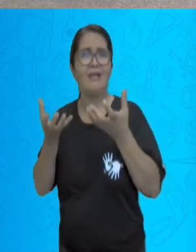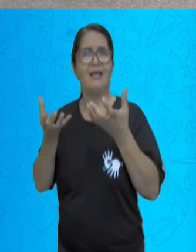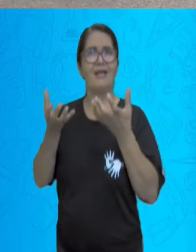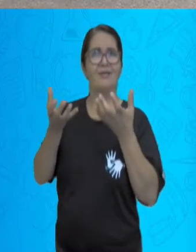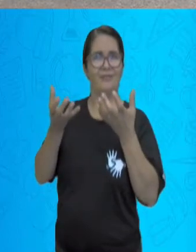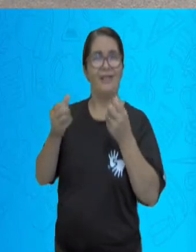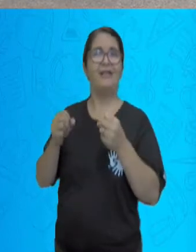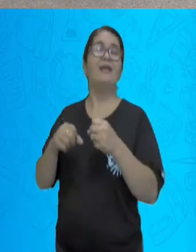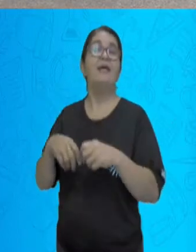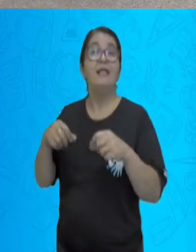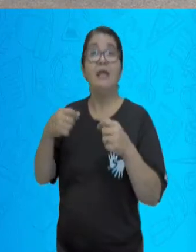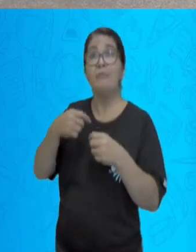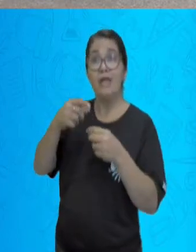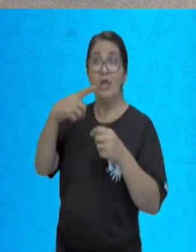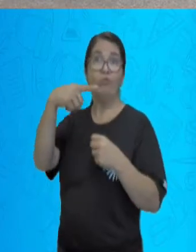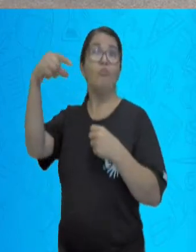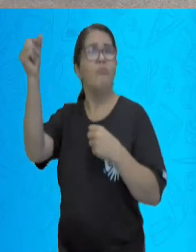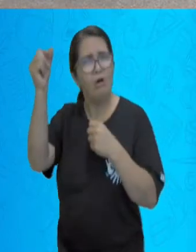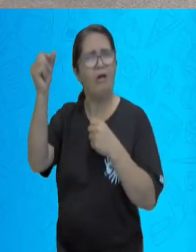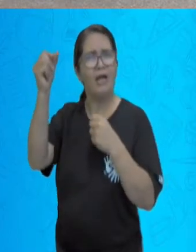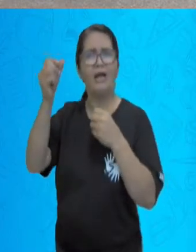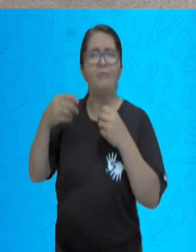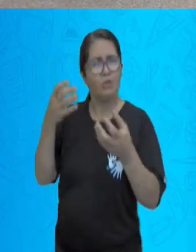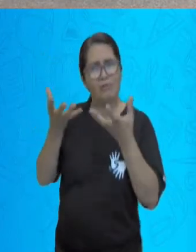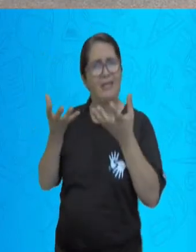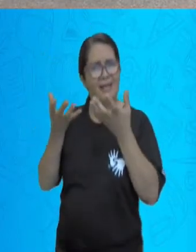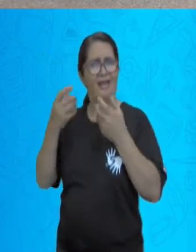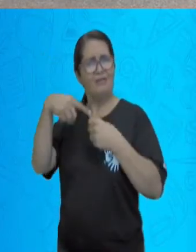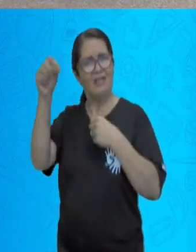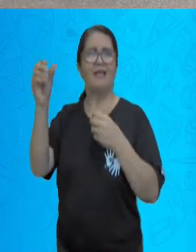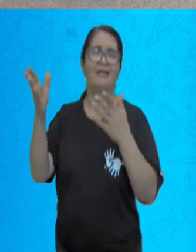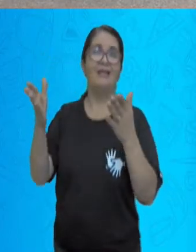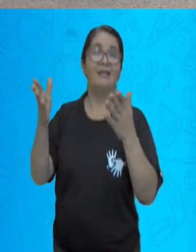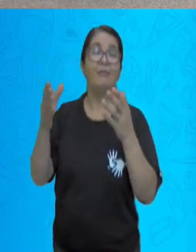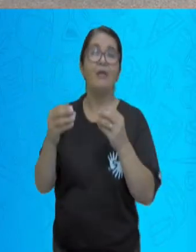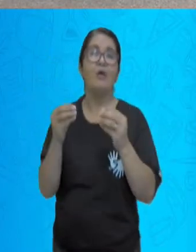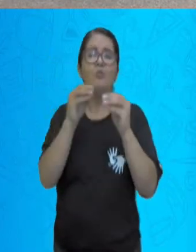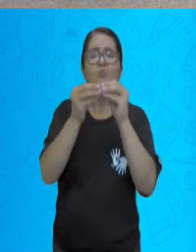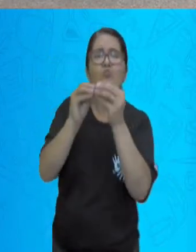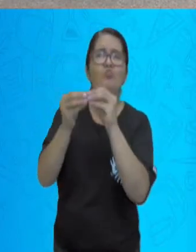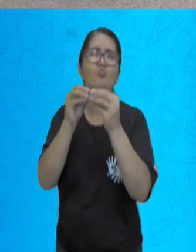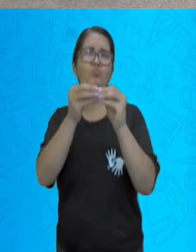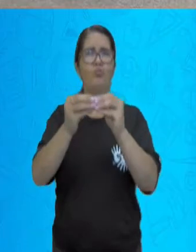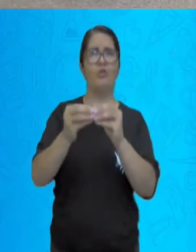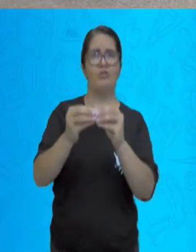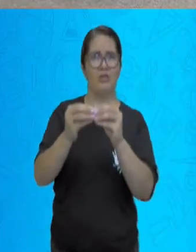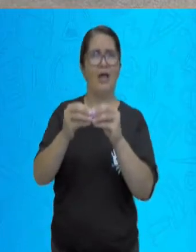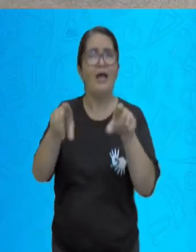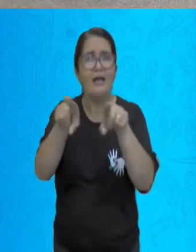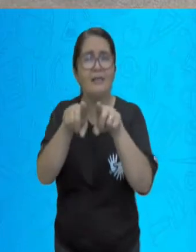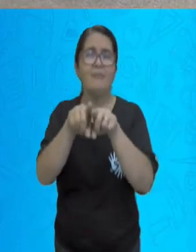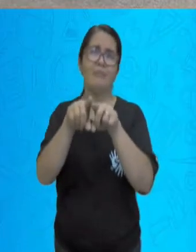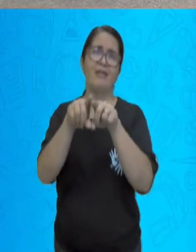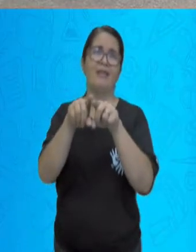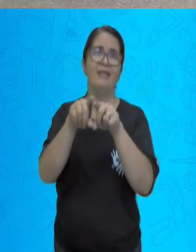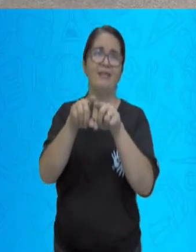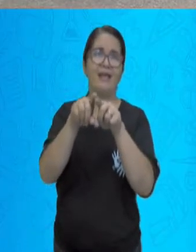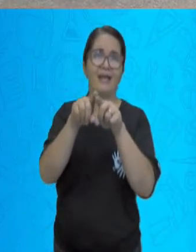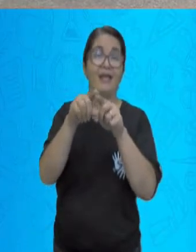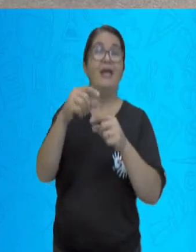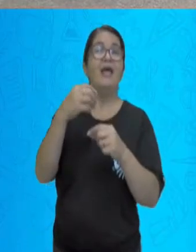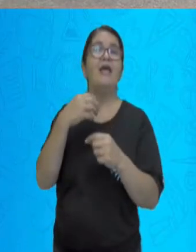Saída, de sair. Beijo, de beijar. Perceberam que esses verbos que eu